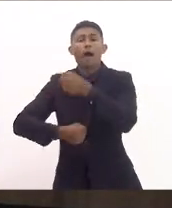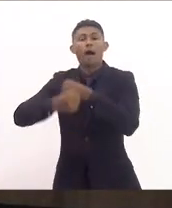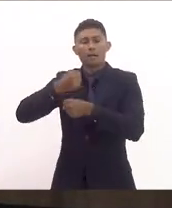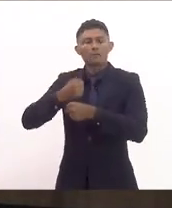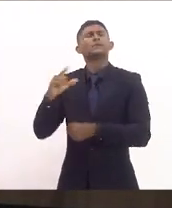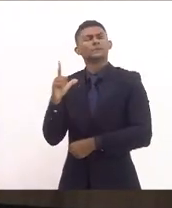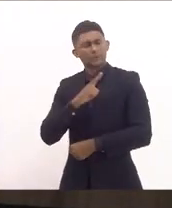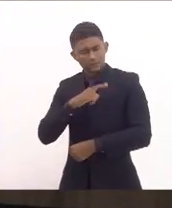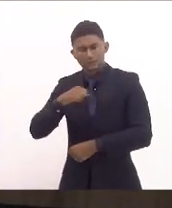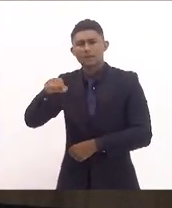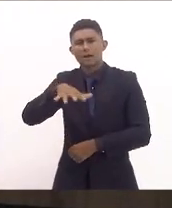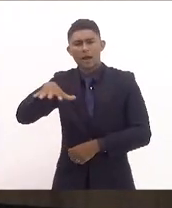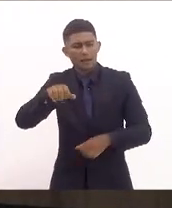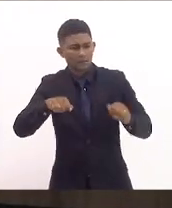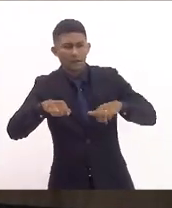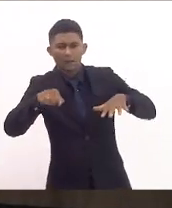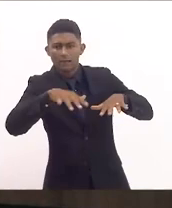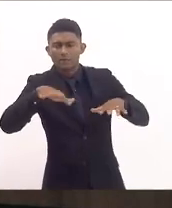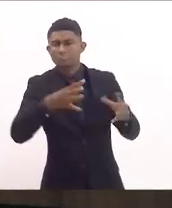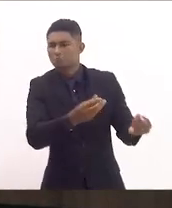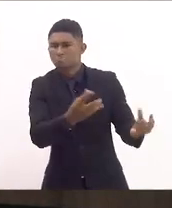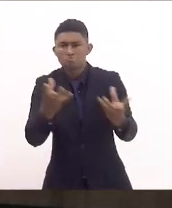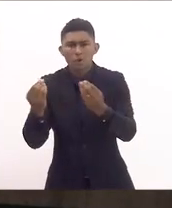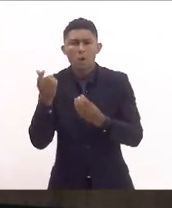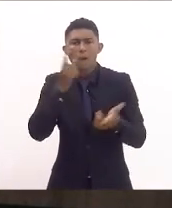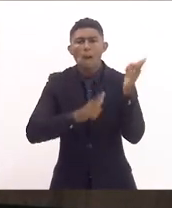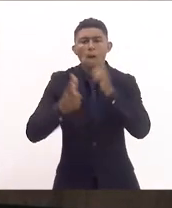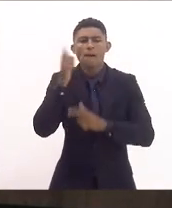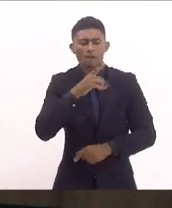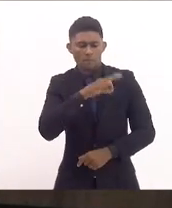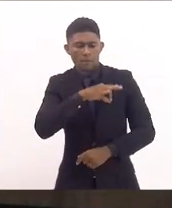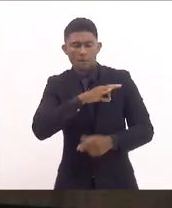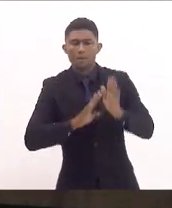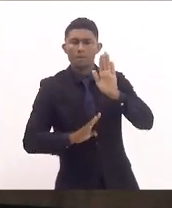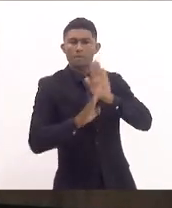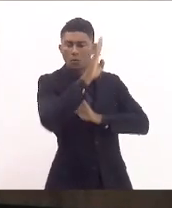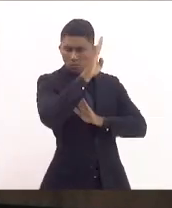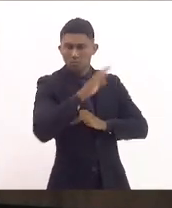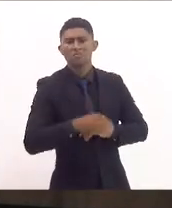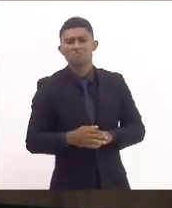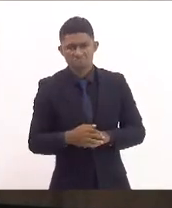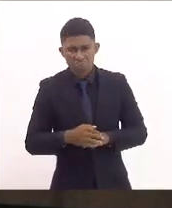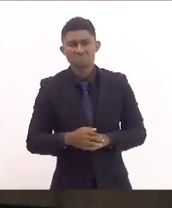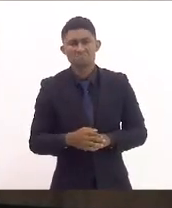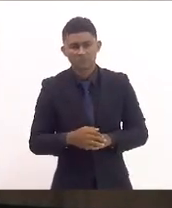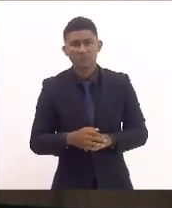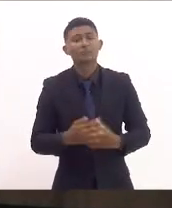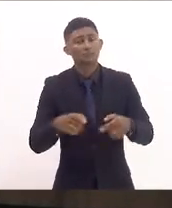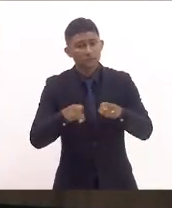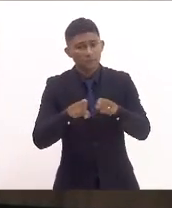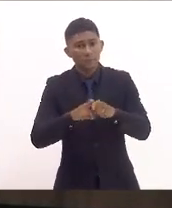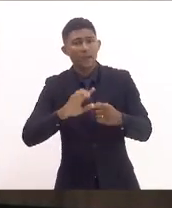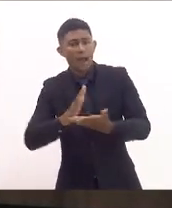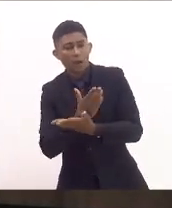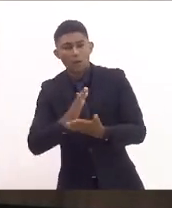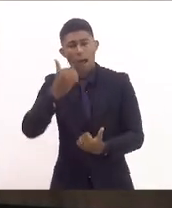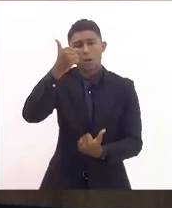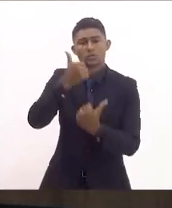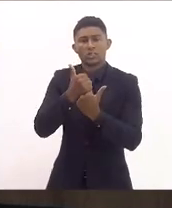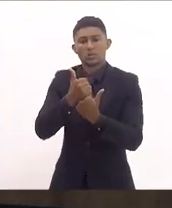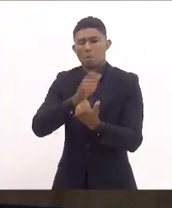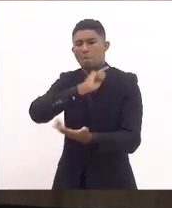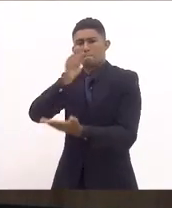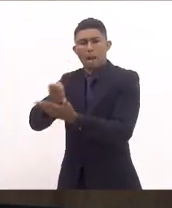que ganhou a gratificação Teve muita categoria que ganhou reajustes em auxílios